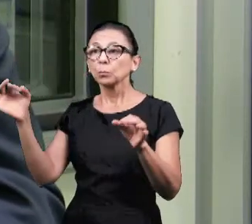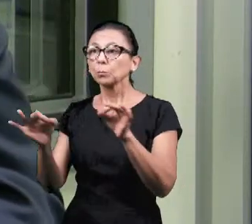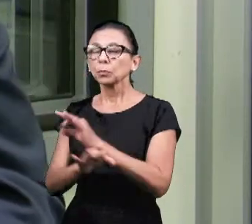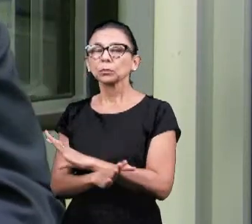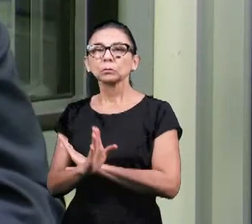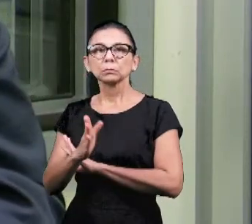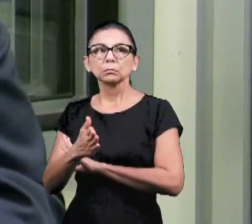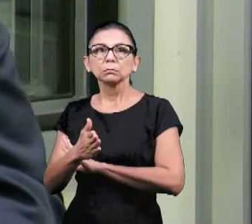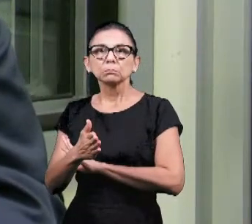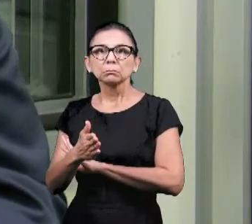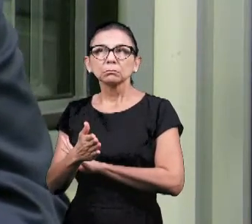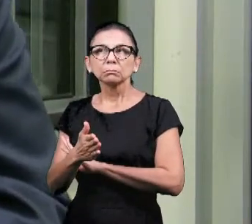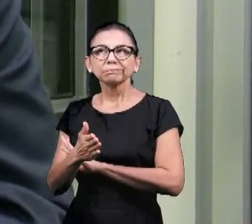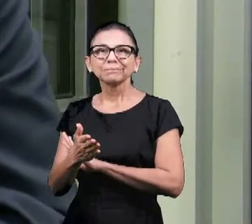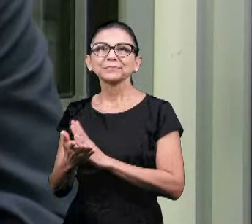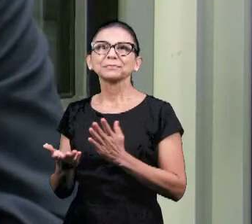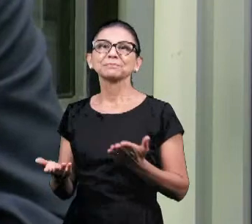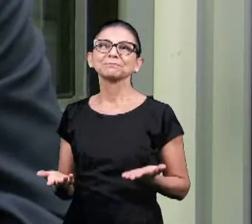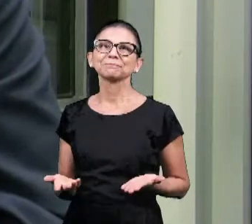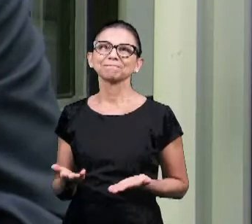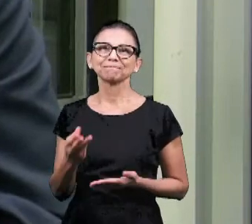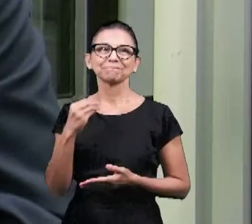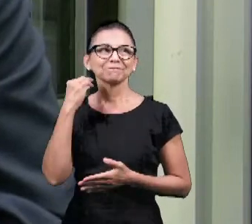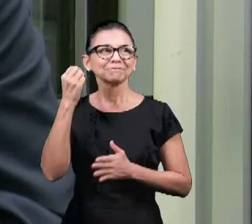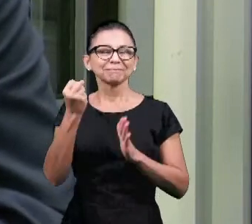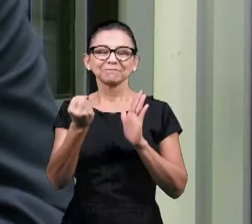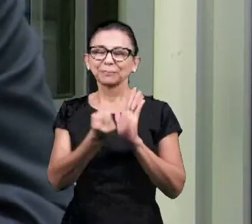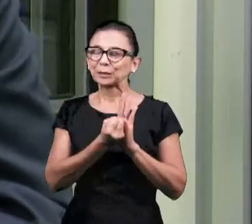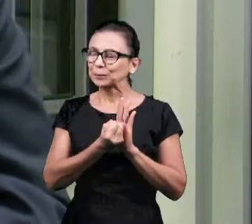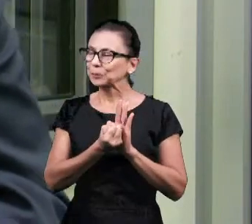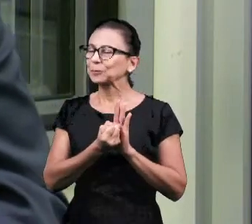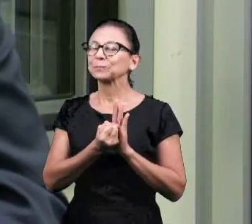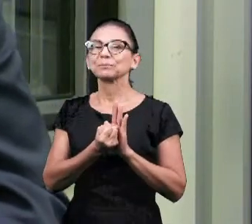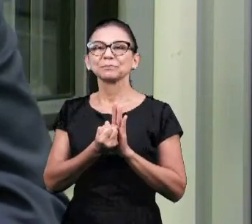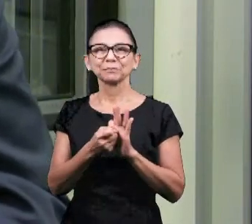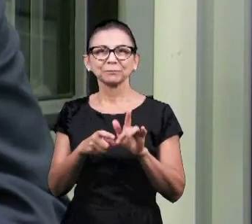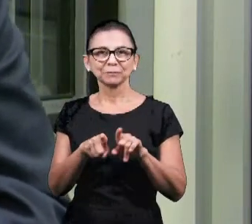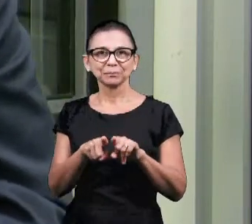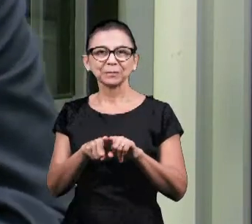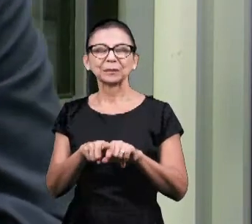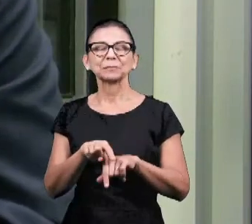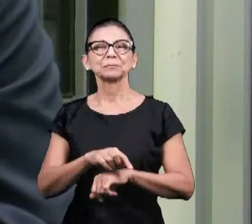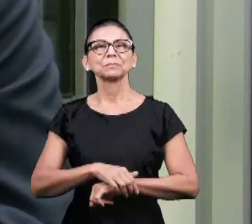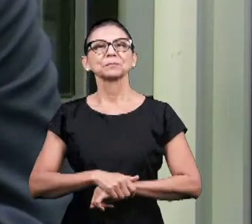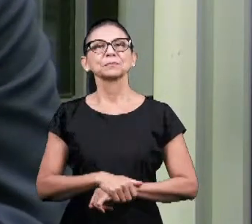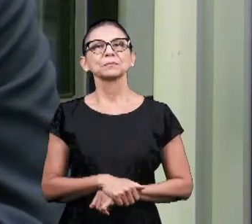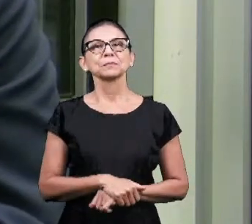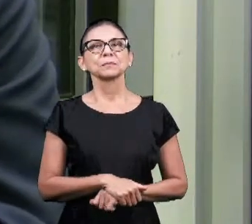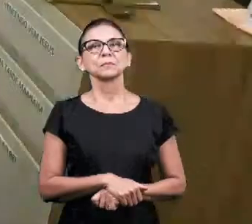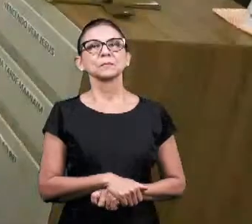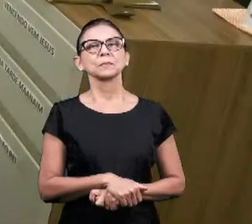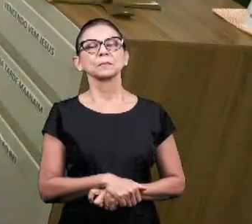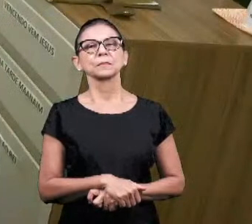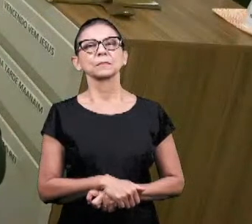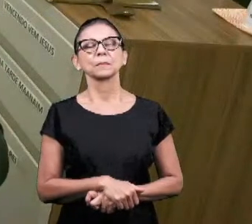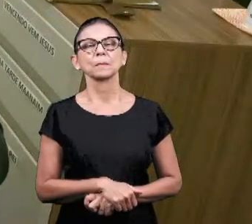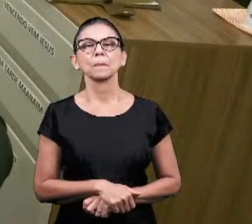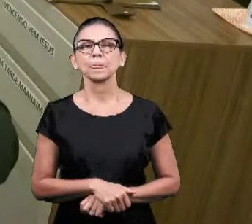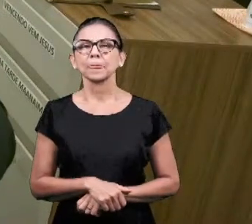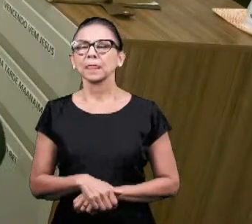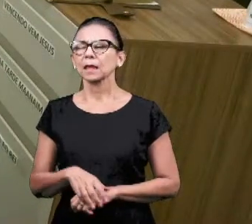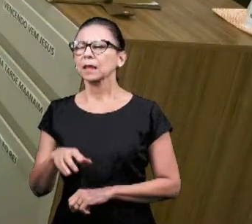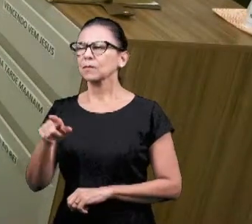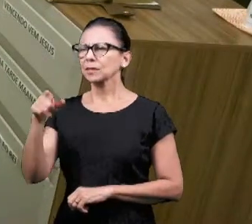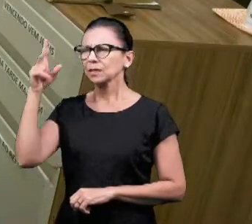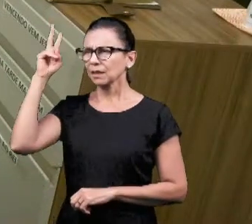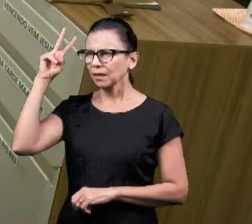Então, isso é uma experiência também que marcou muito a nossa caminhada. Amém. O levantamento de diaconato, o senhor